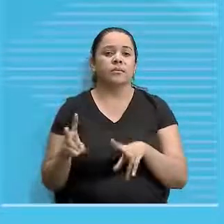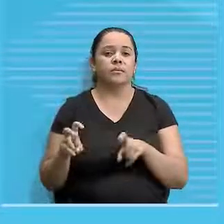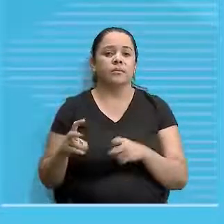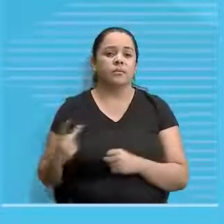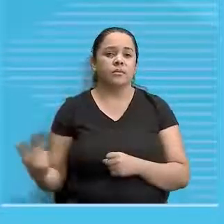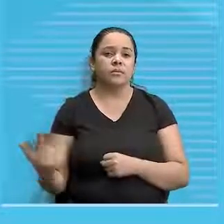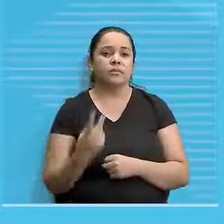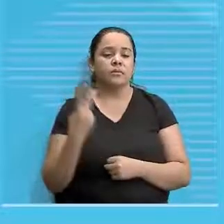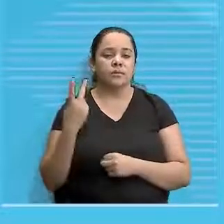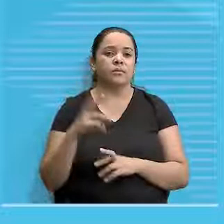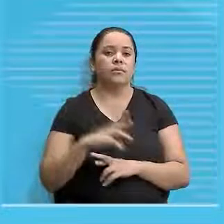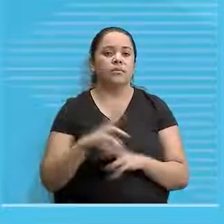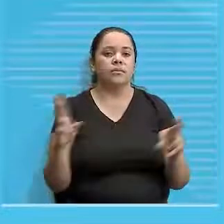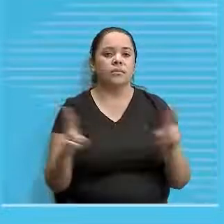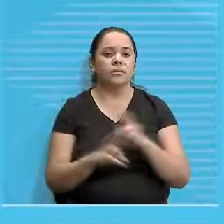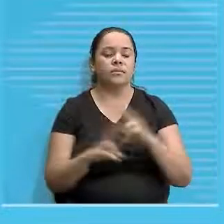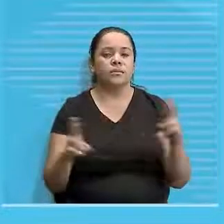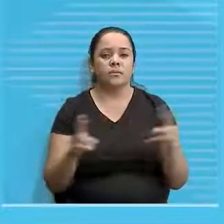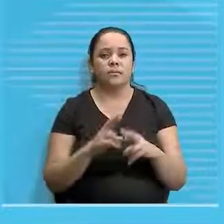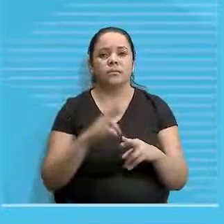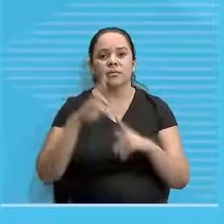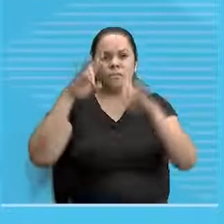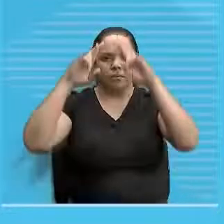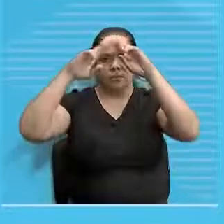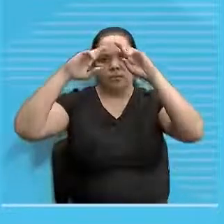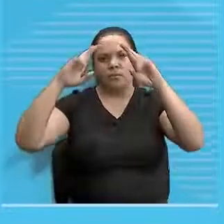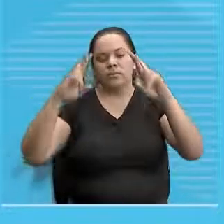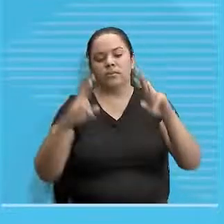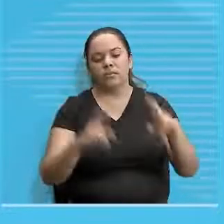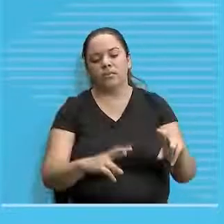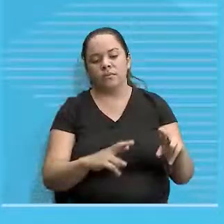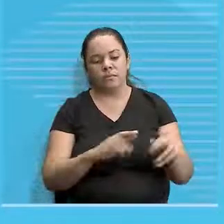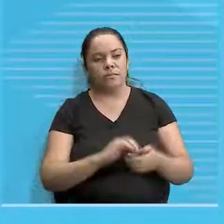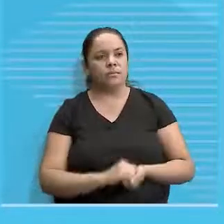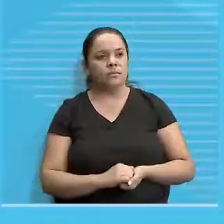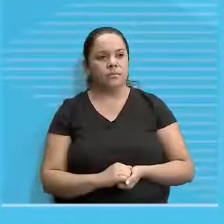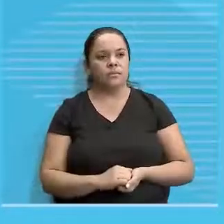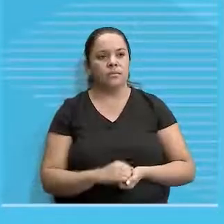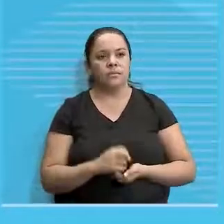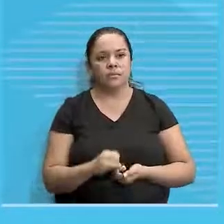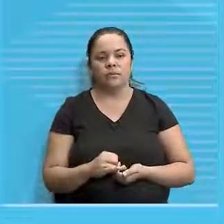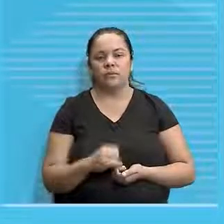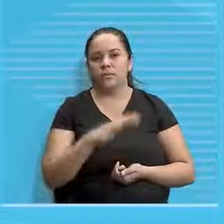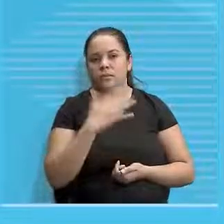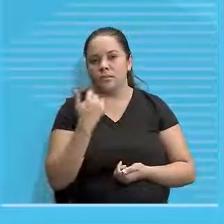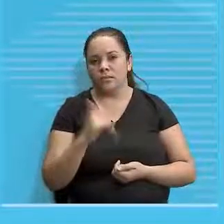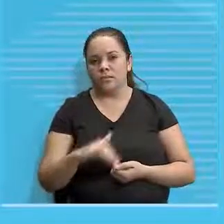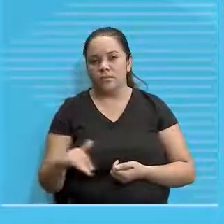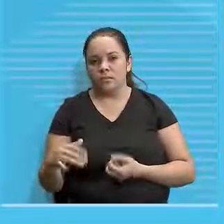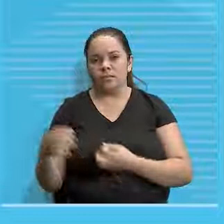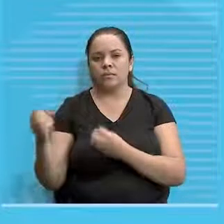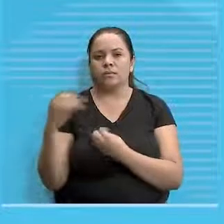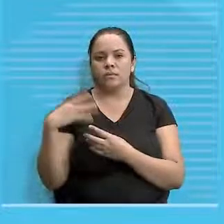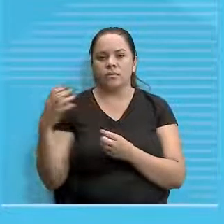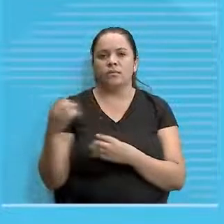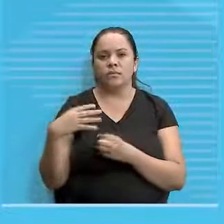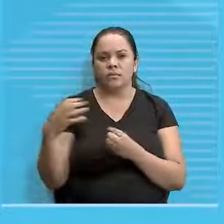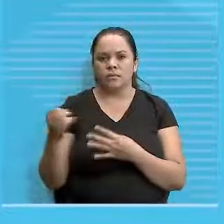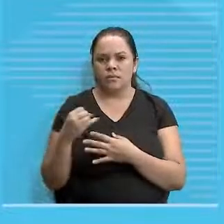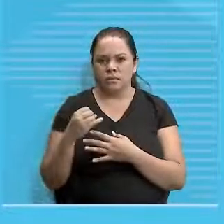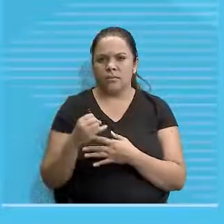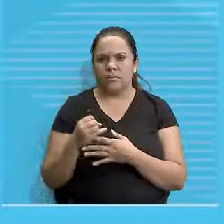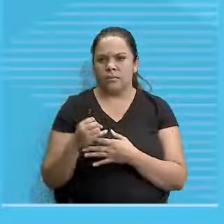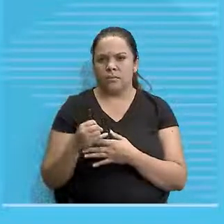ao respeito ao outro, né? Porque se eu sou uma criança, eu sou ensinada que tá tudo bem desrespeitar